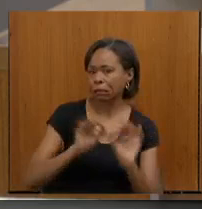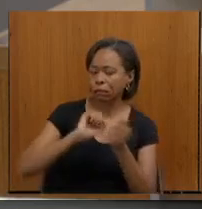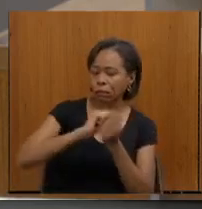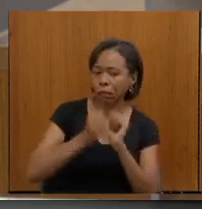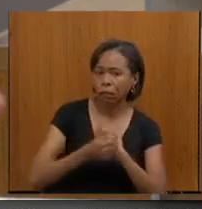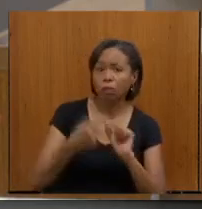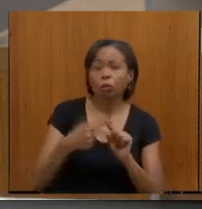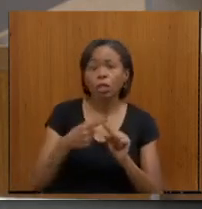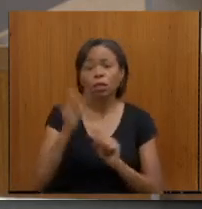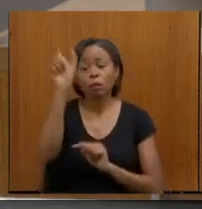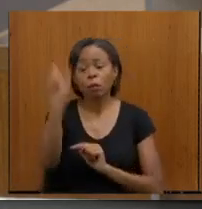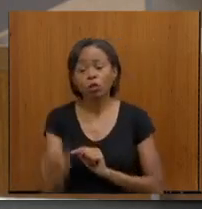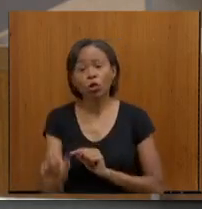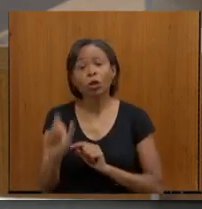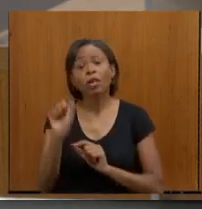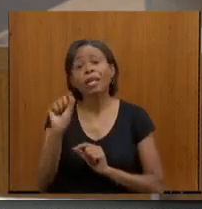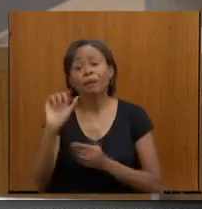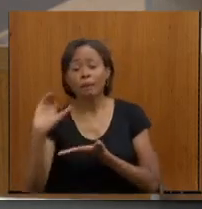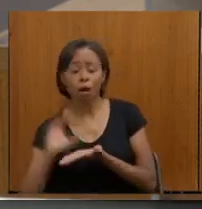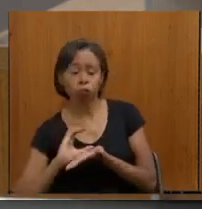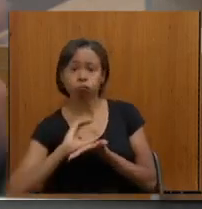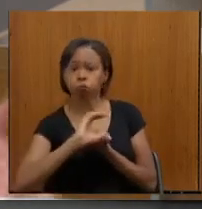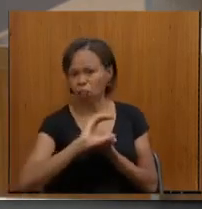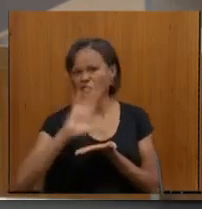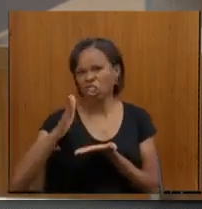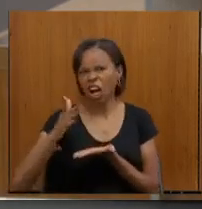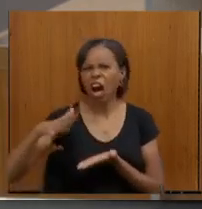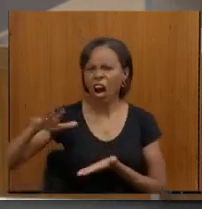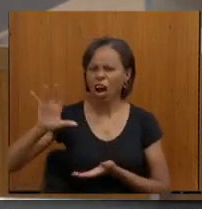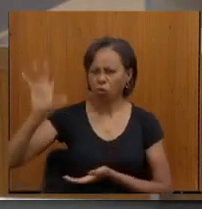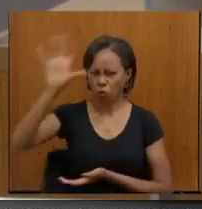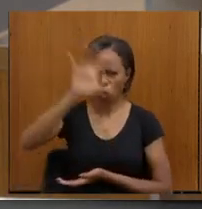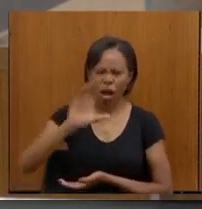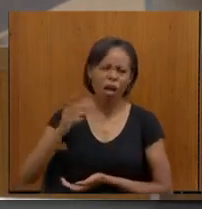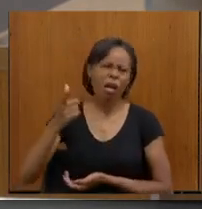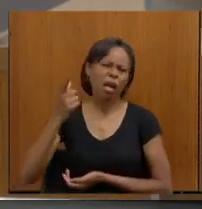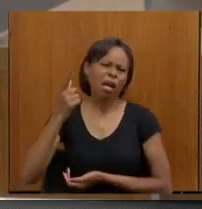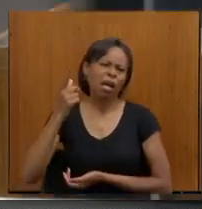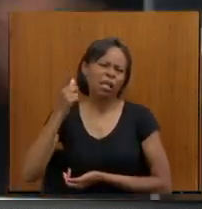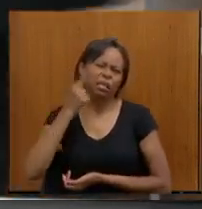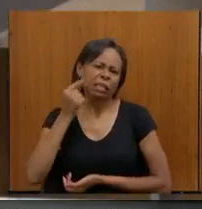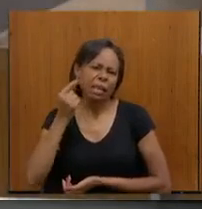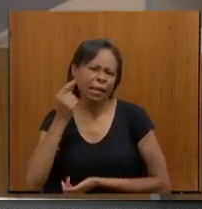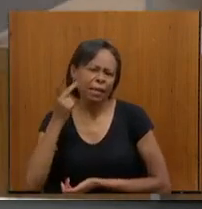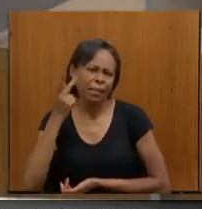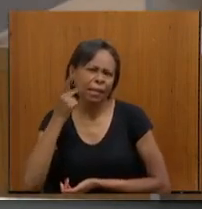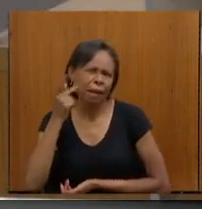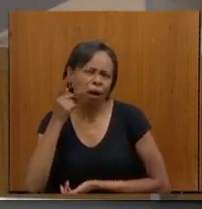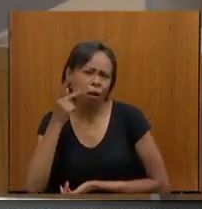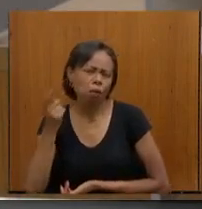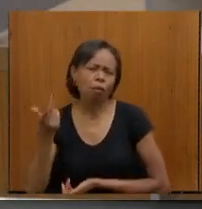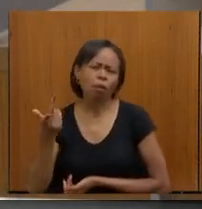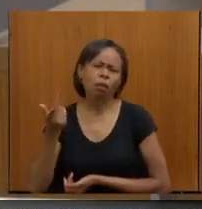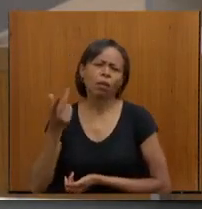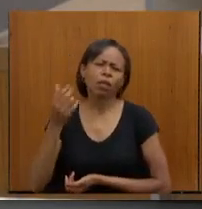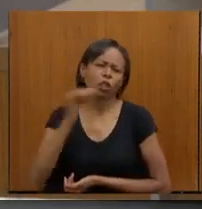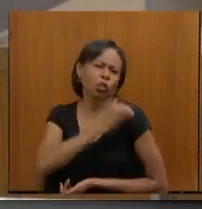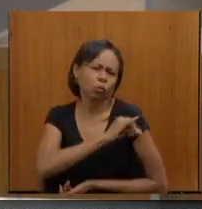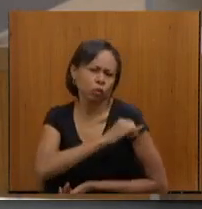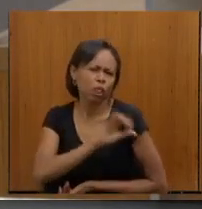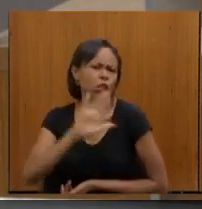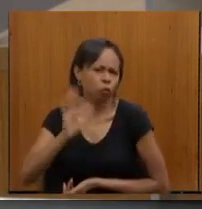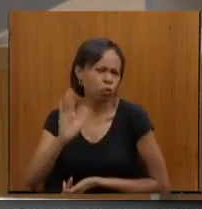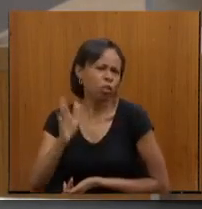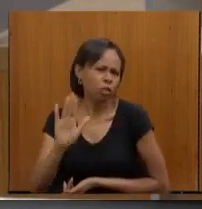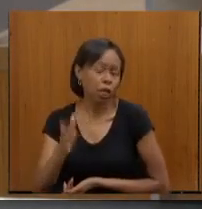investimentos Como já tem acontecido em alguns locais no Ceará no Rio de Janeiro e e Temos